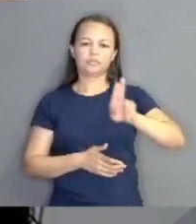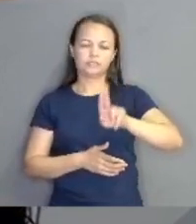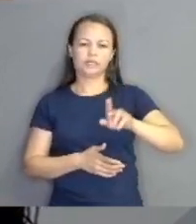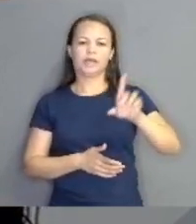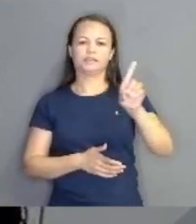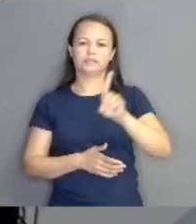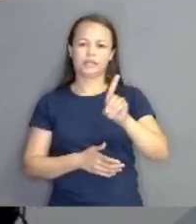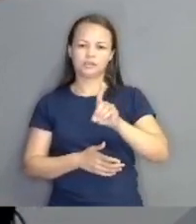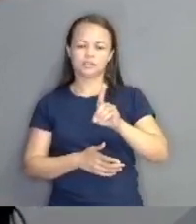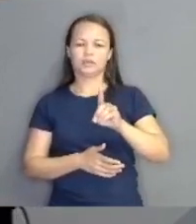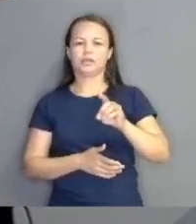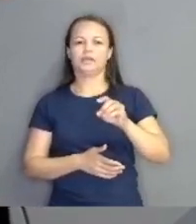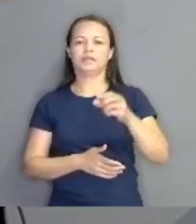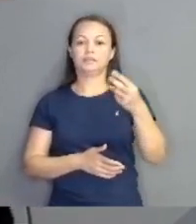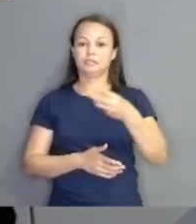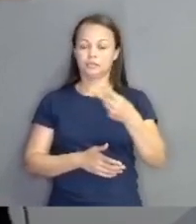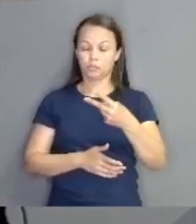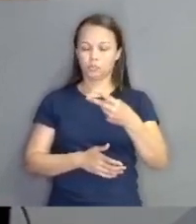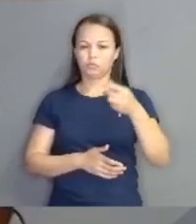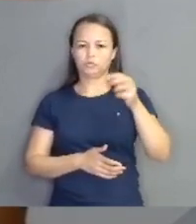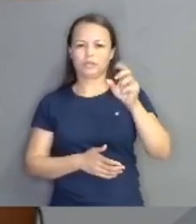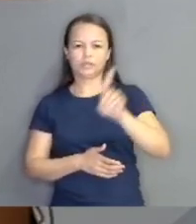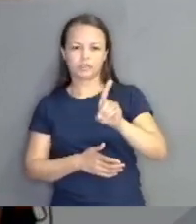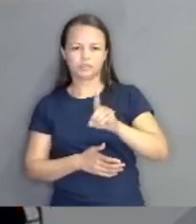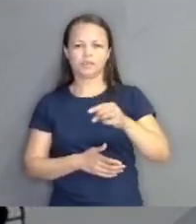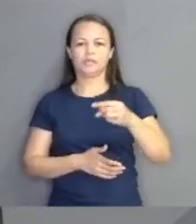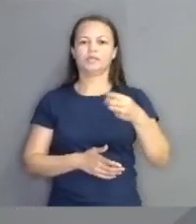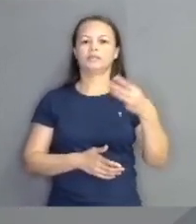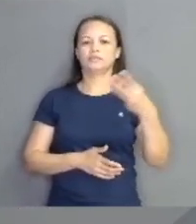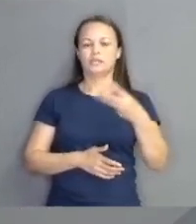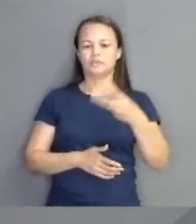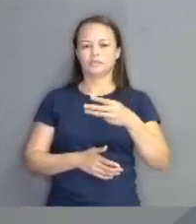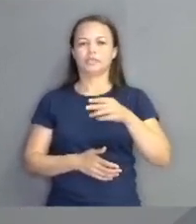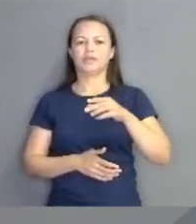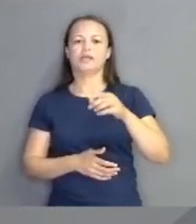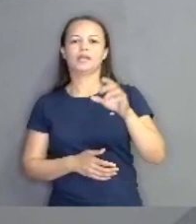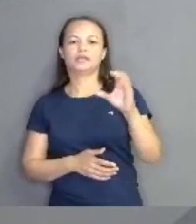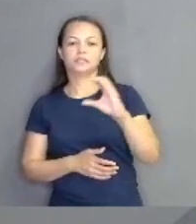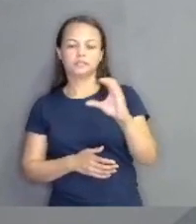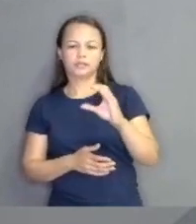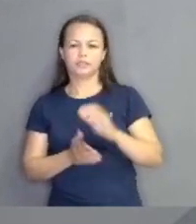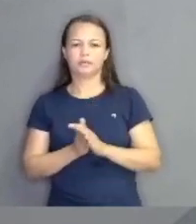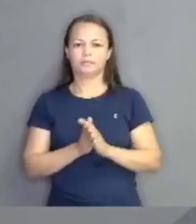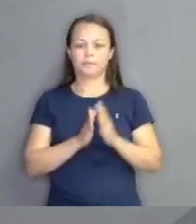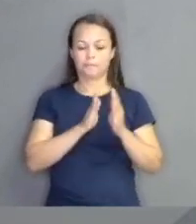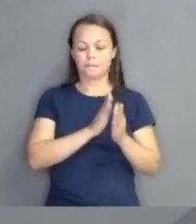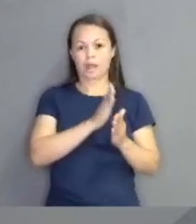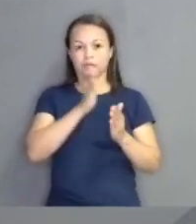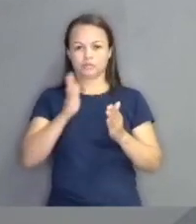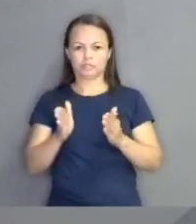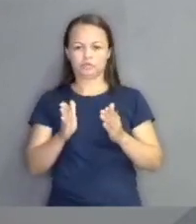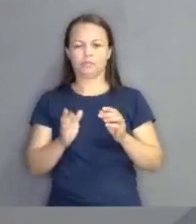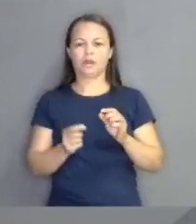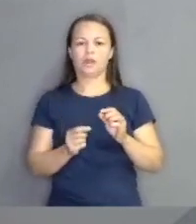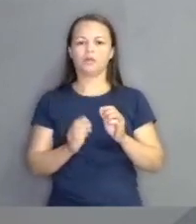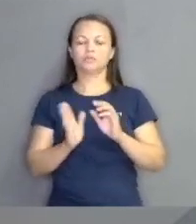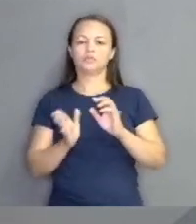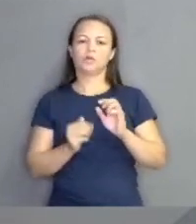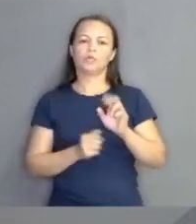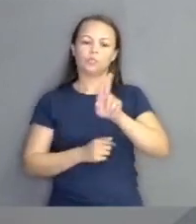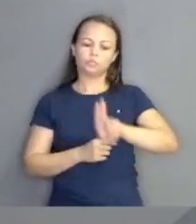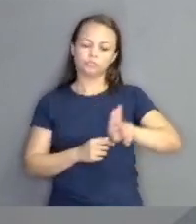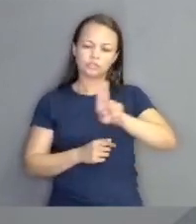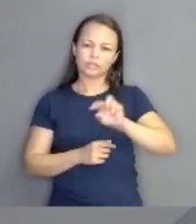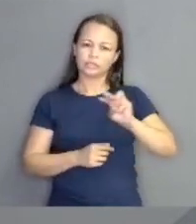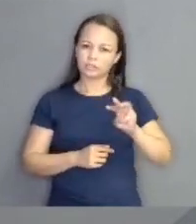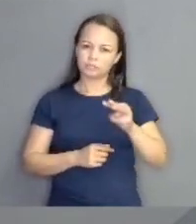Essa daqui é de unidade simples. Partindo para a próxima classe, a unidade de milhares, tá?